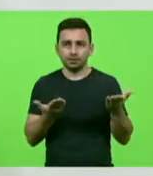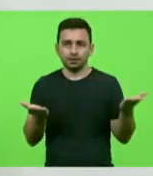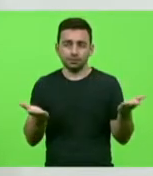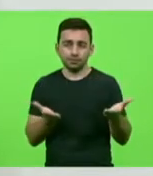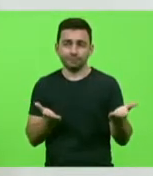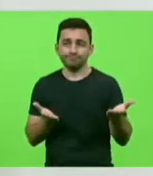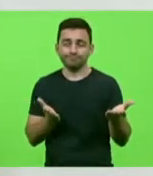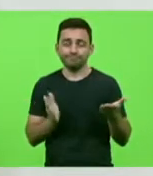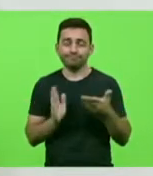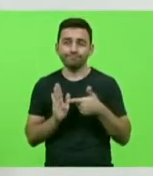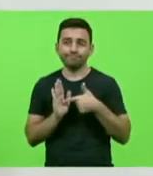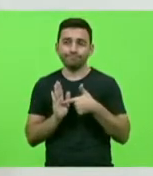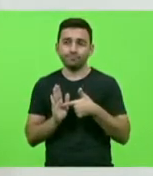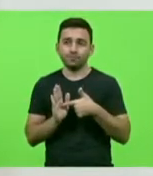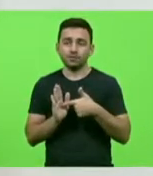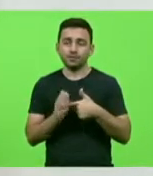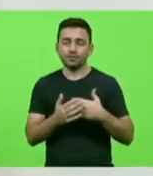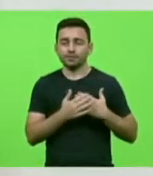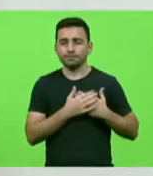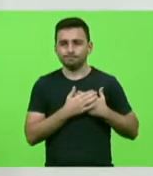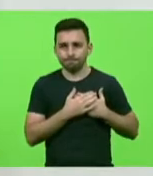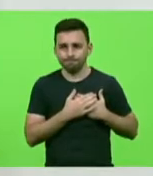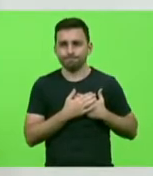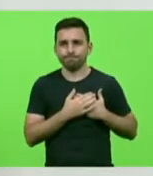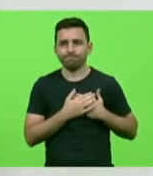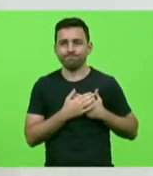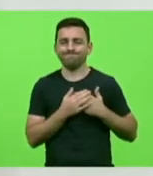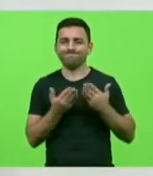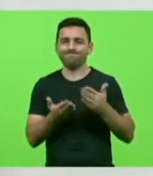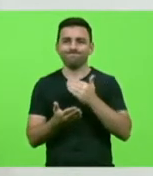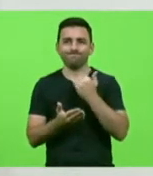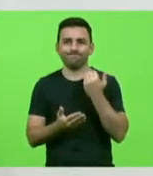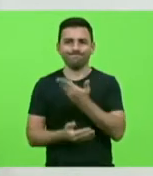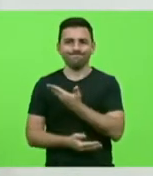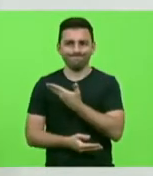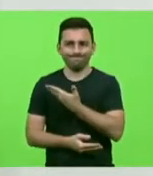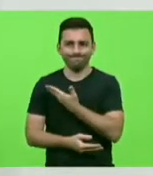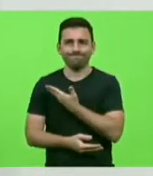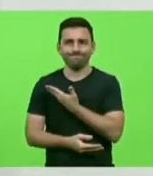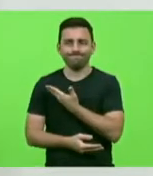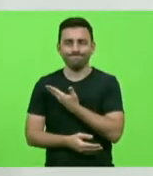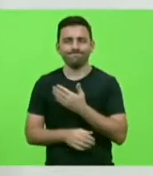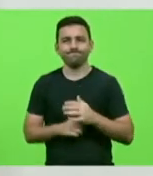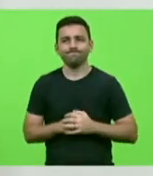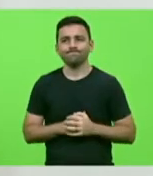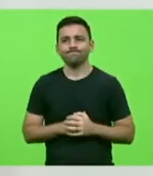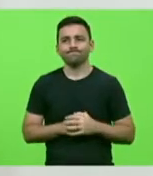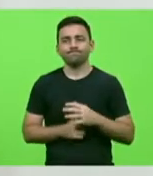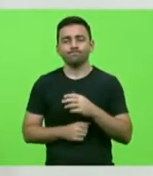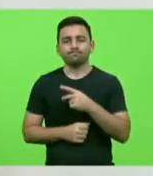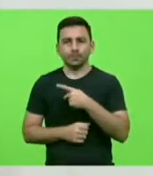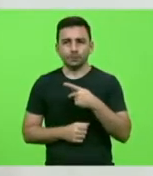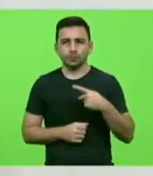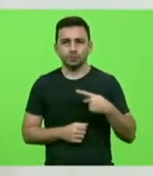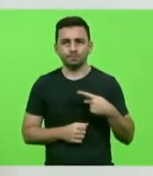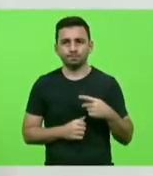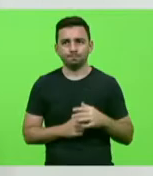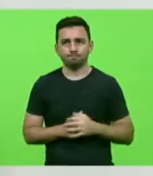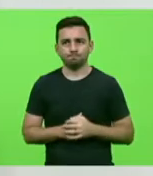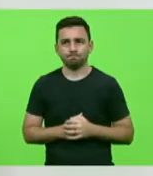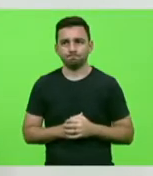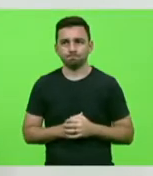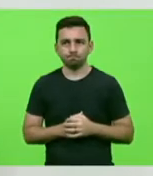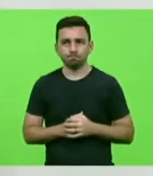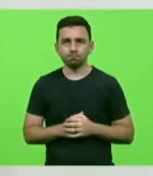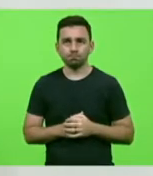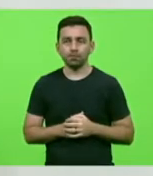momento, os nossos sentimentos, a perda desse amigo, pastor Wilson Zabel. Senhor presidente, tivemos